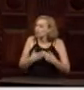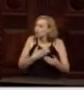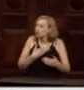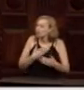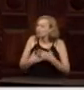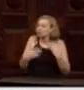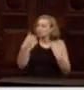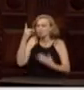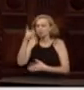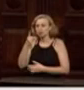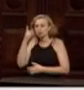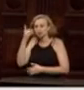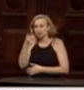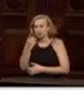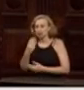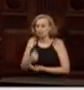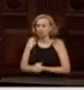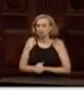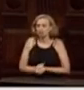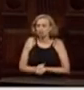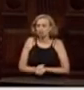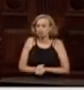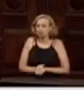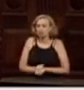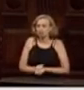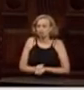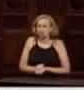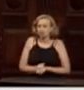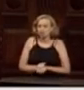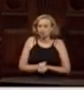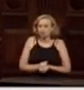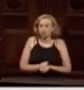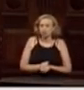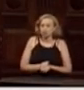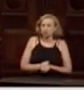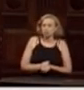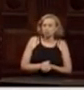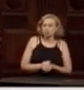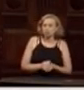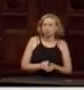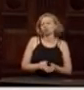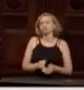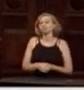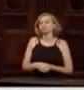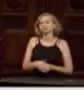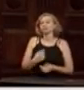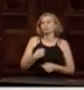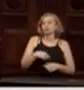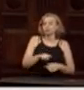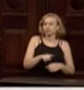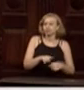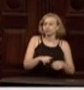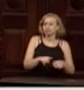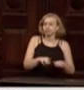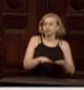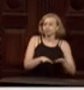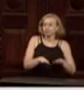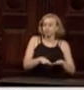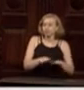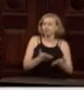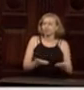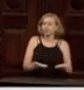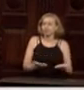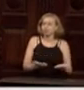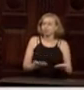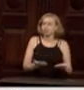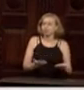deputado, ou uma imensa maioria, para não generalizar, nas suas eleições, gastam no